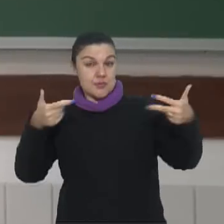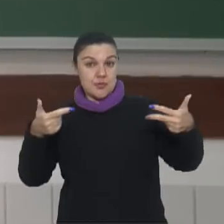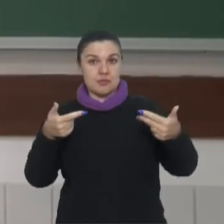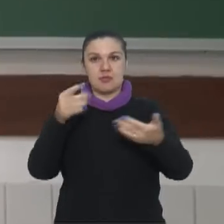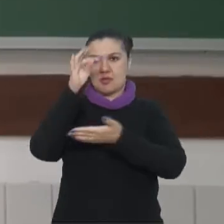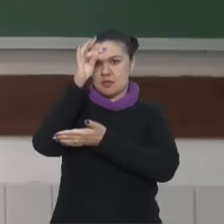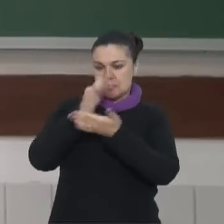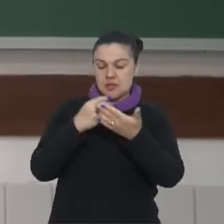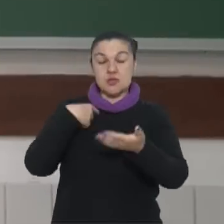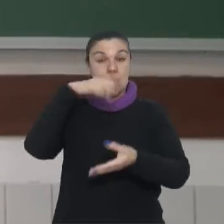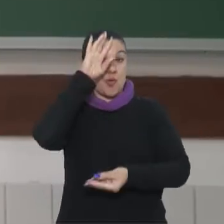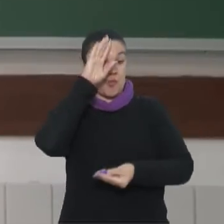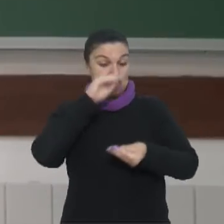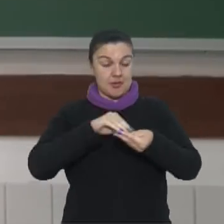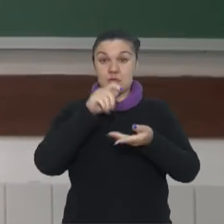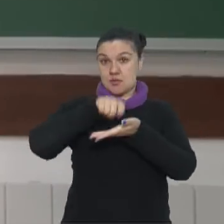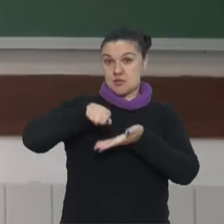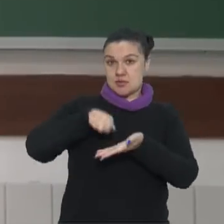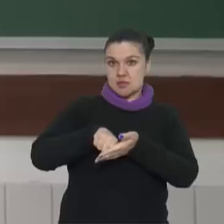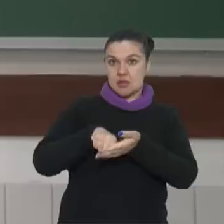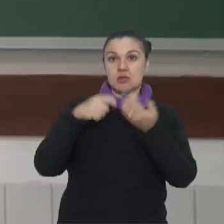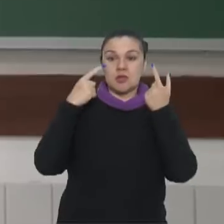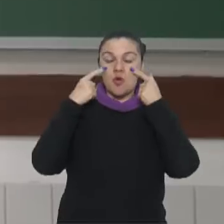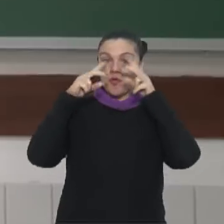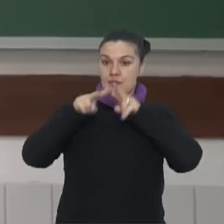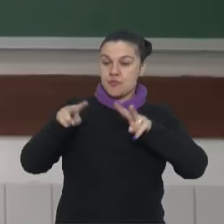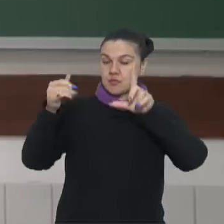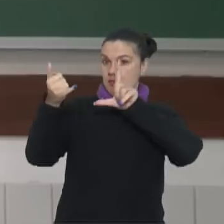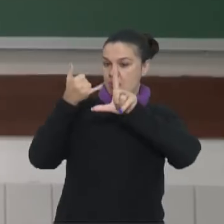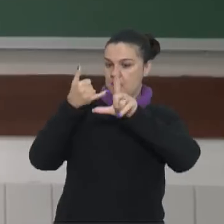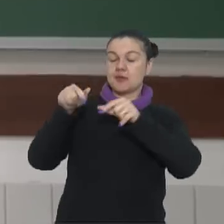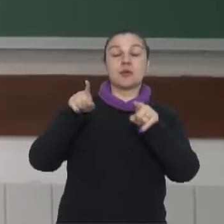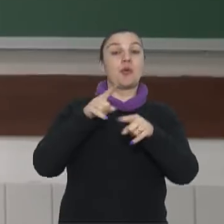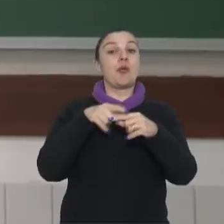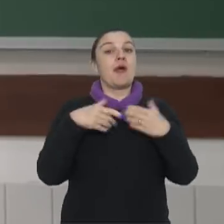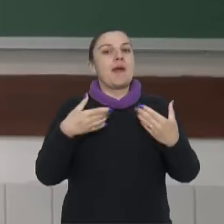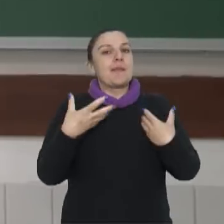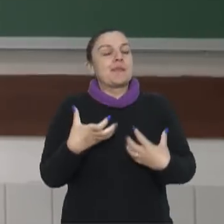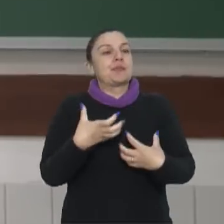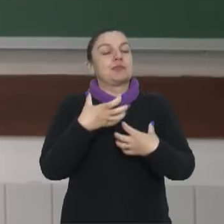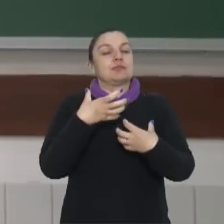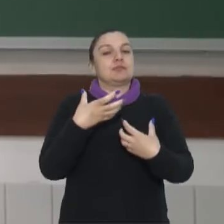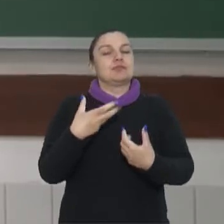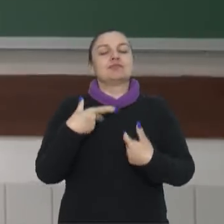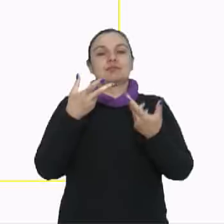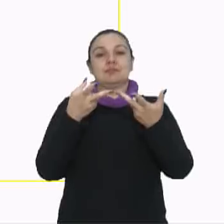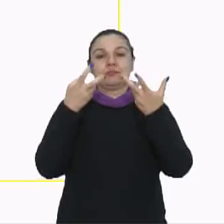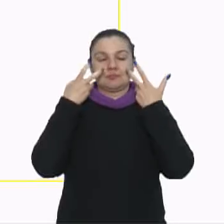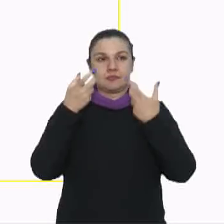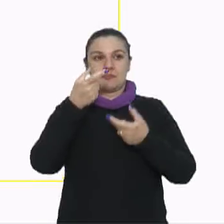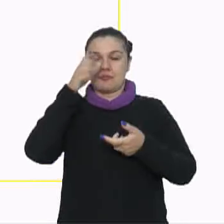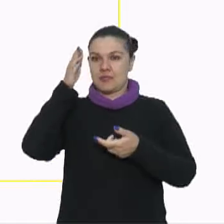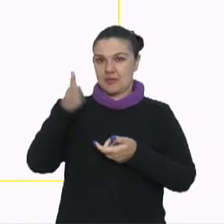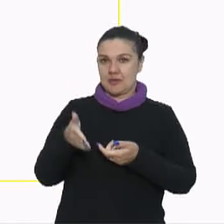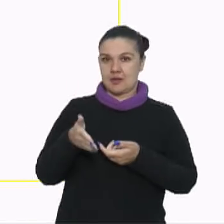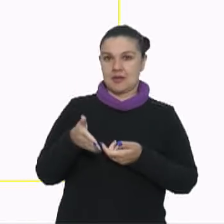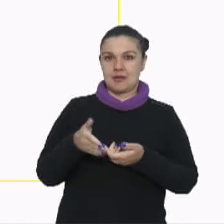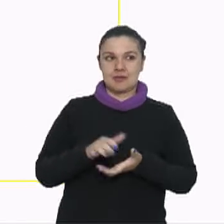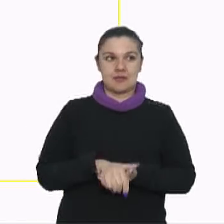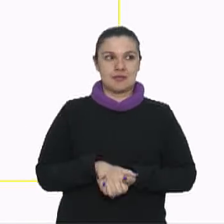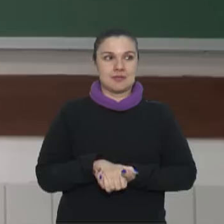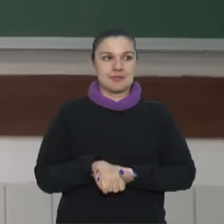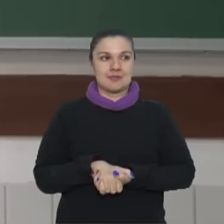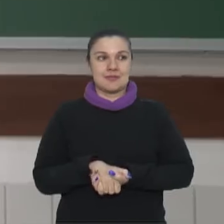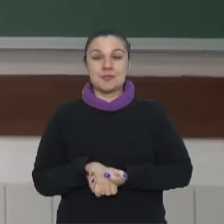de textos escritos, pelo meu repertório, né? Então veja, nós temos aqui a